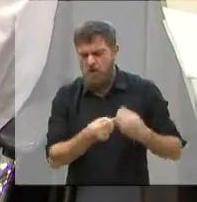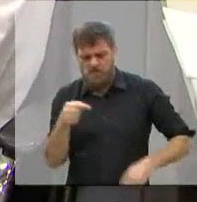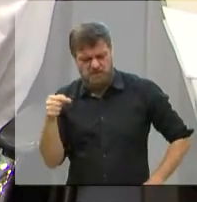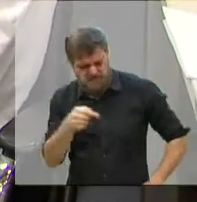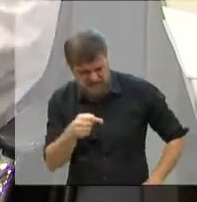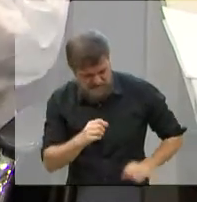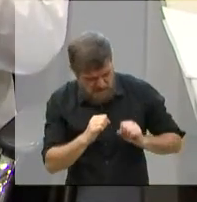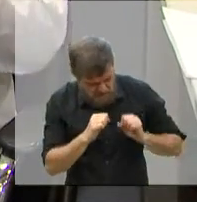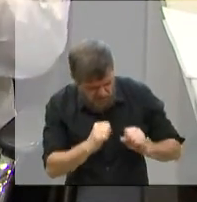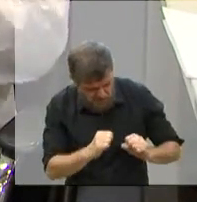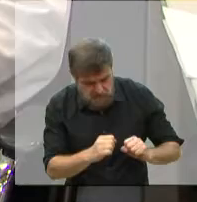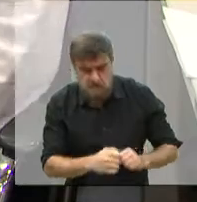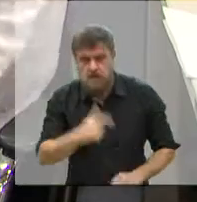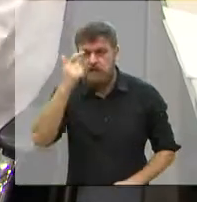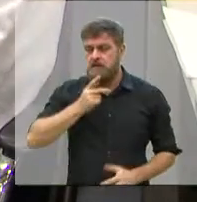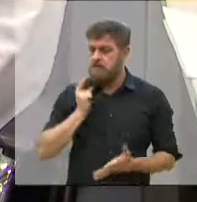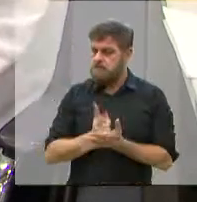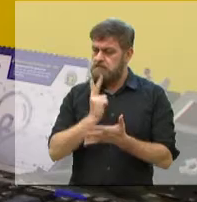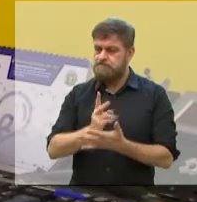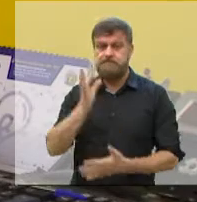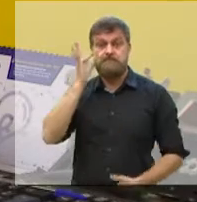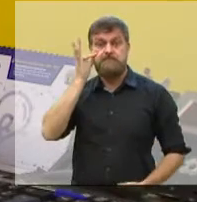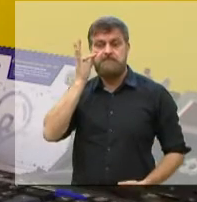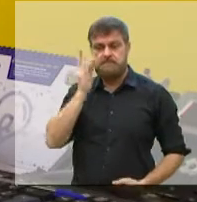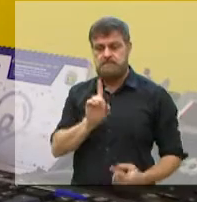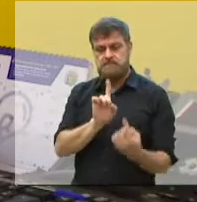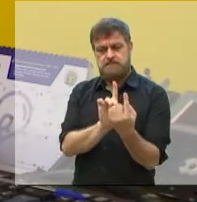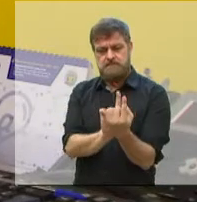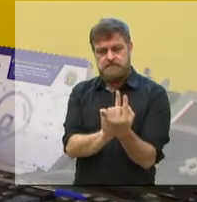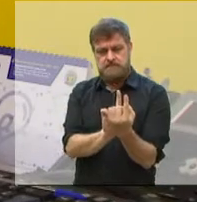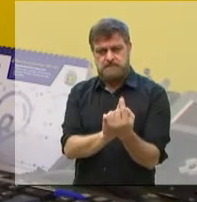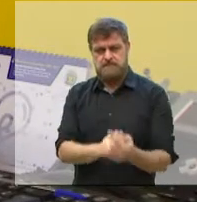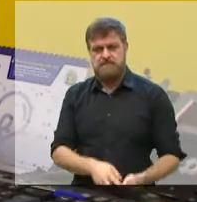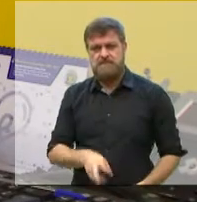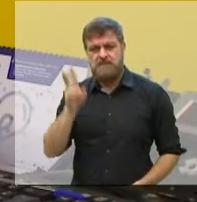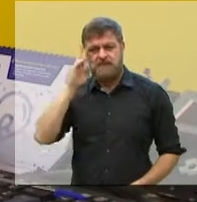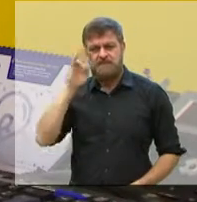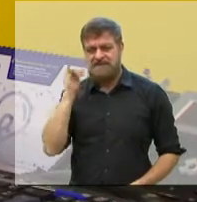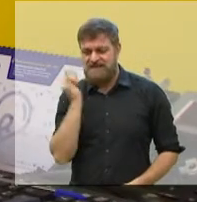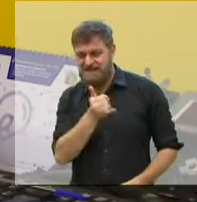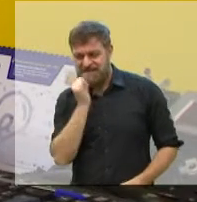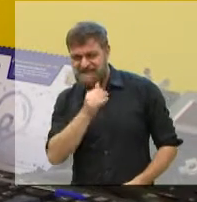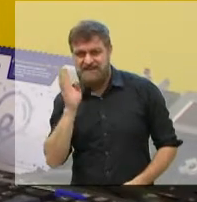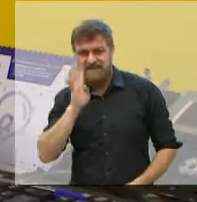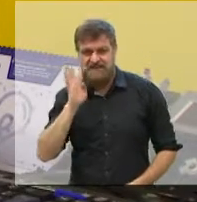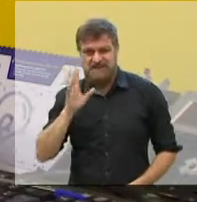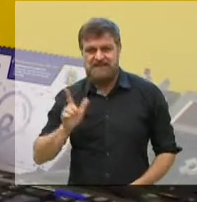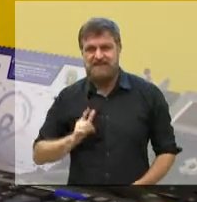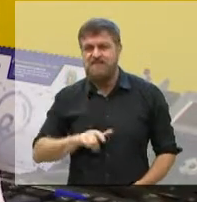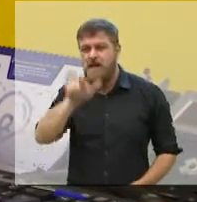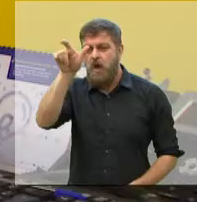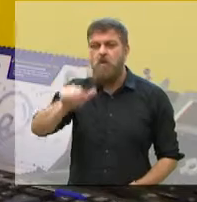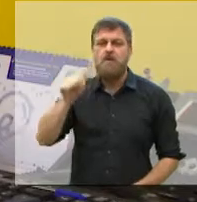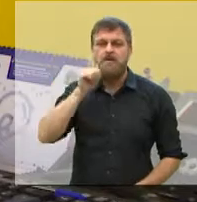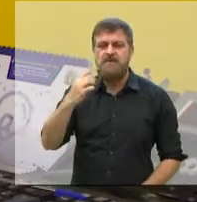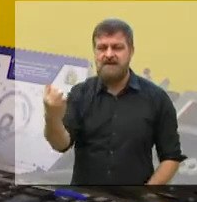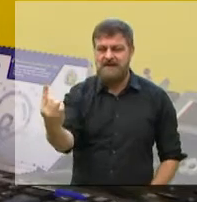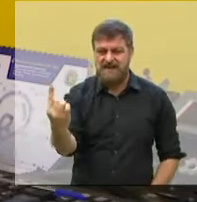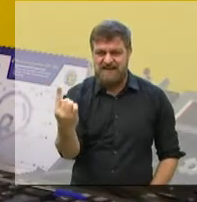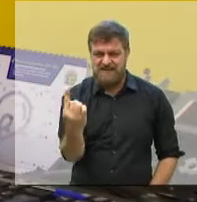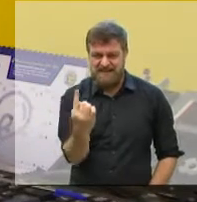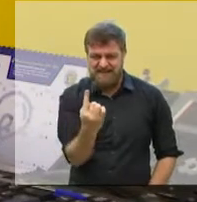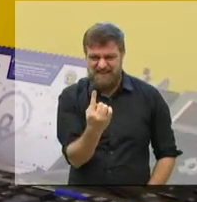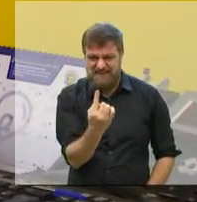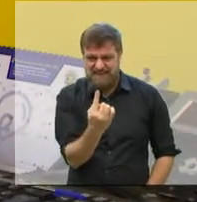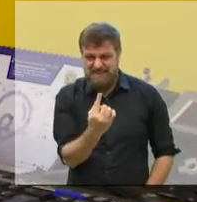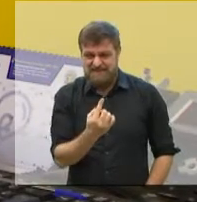possível que esteja ali, mas eu estou sempre presente. E eu conto uma história muito bacana. Eu fiz uma injeção numa senhora, uma injeção hiper